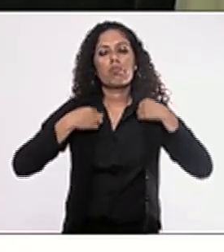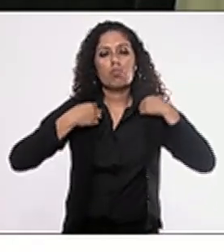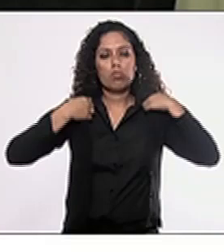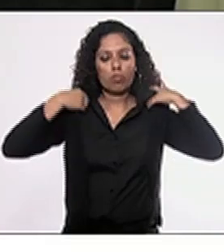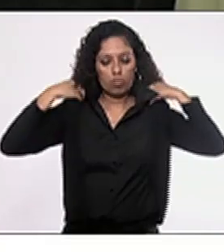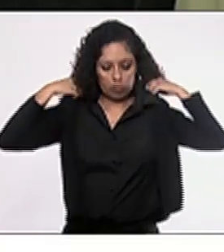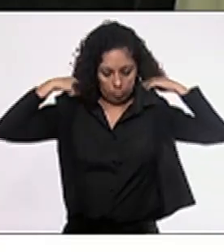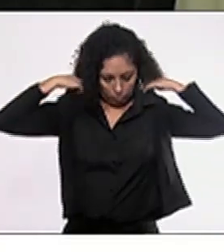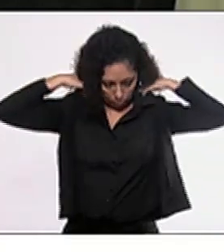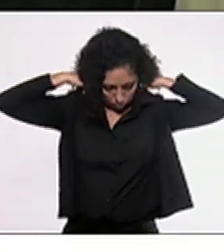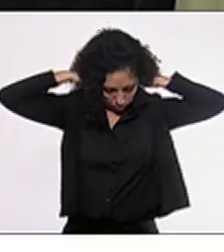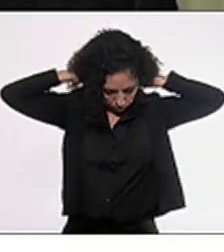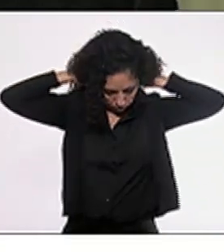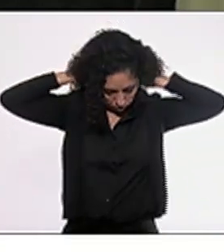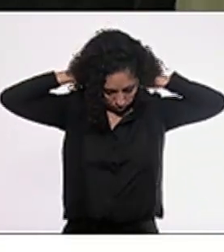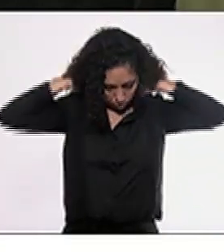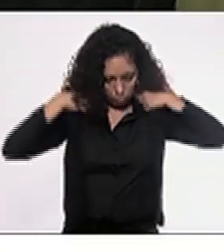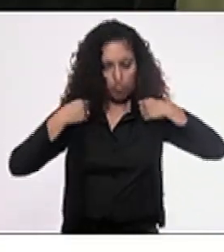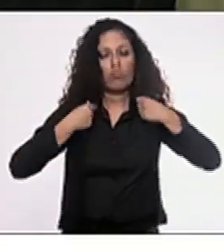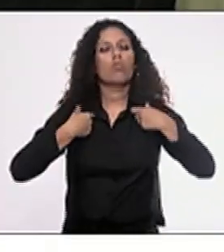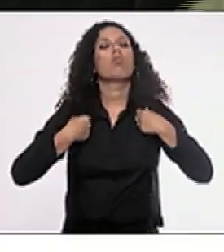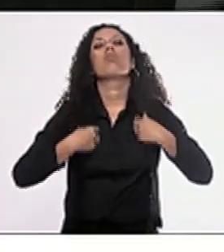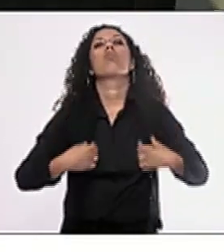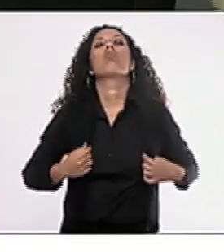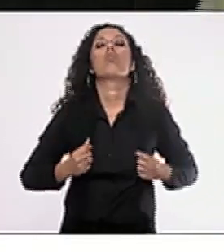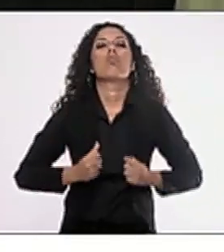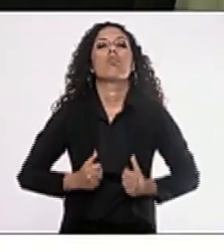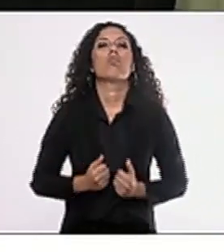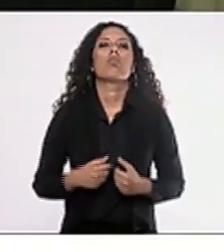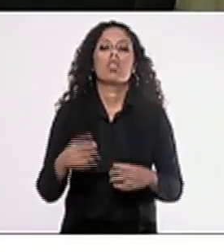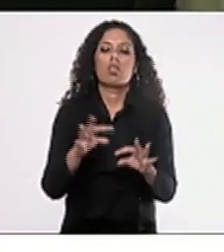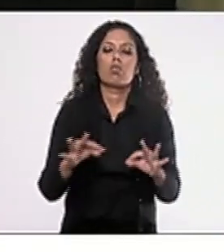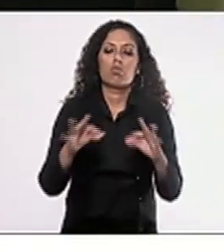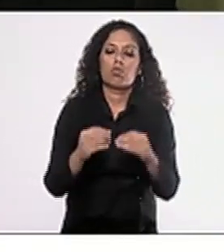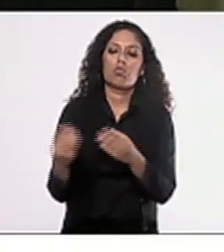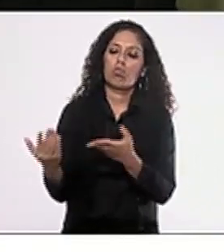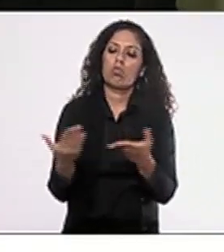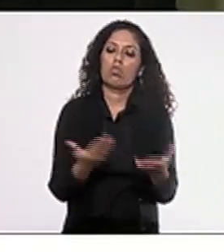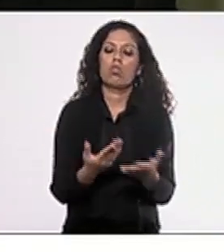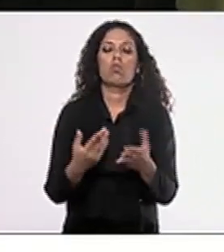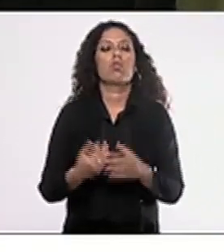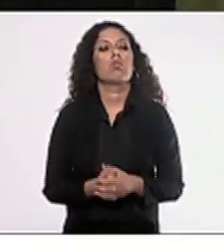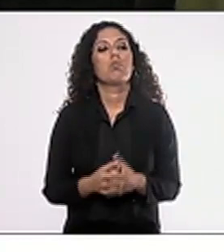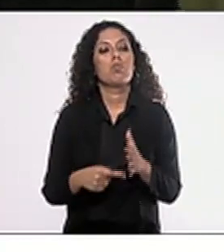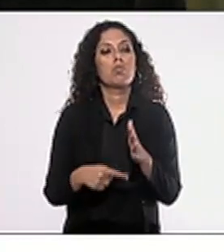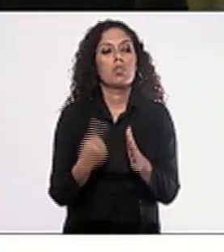presença de todos. Primeiro,